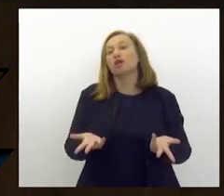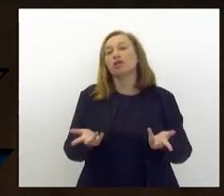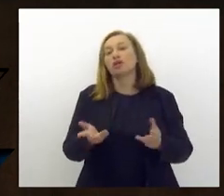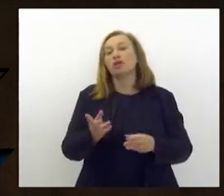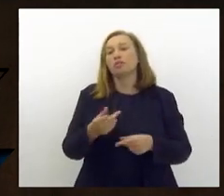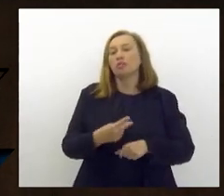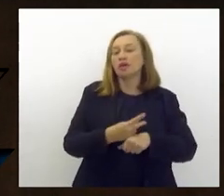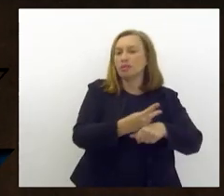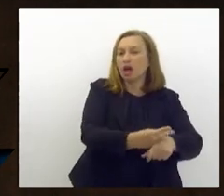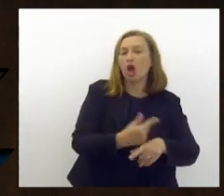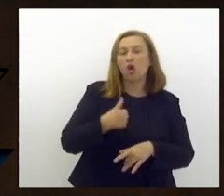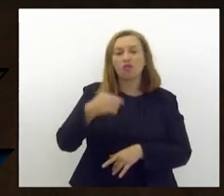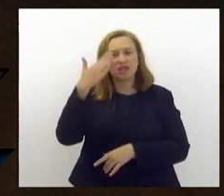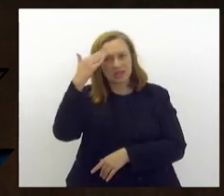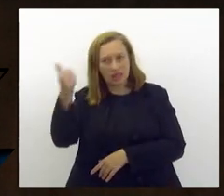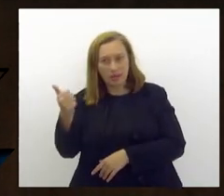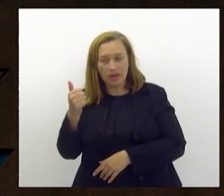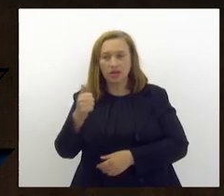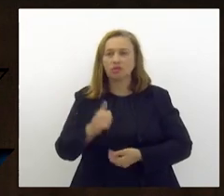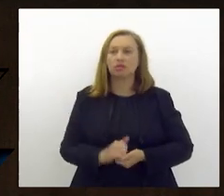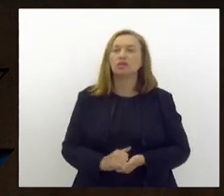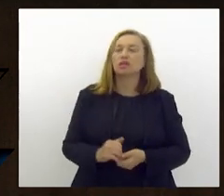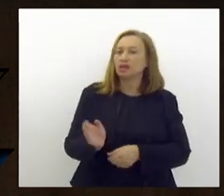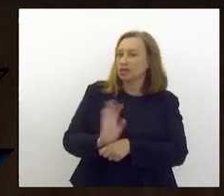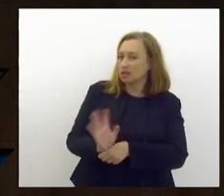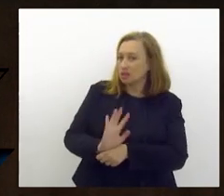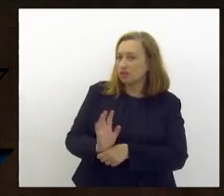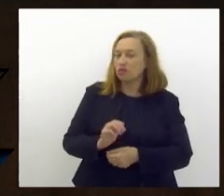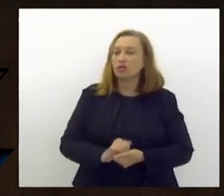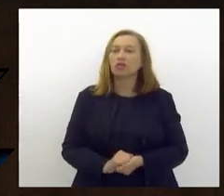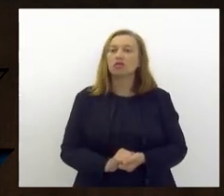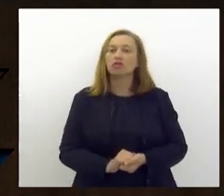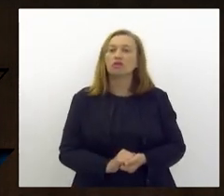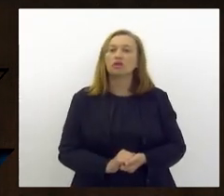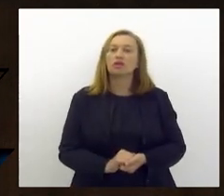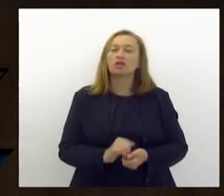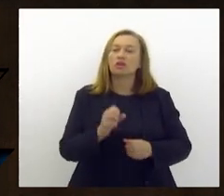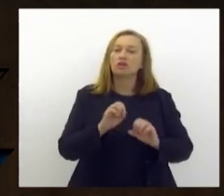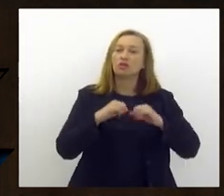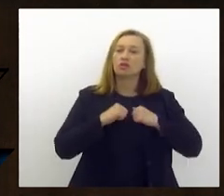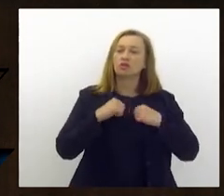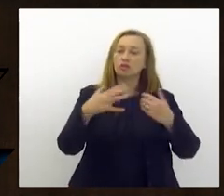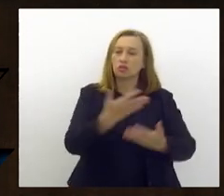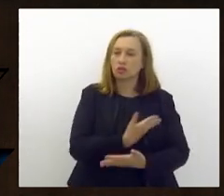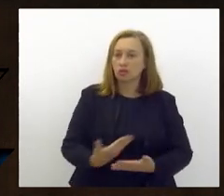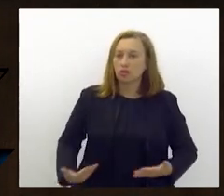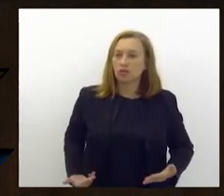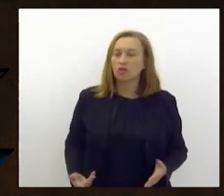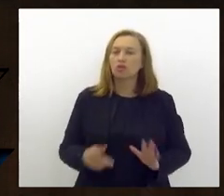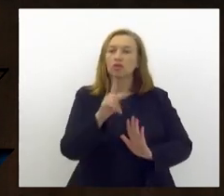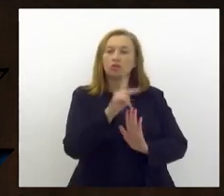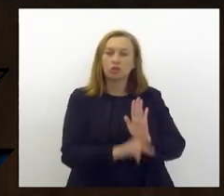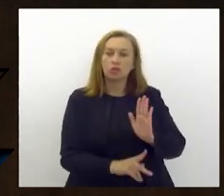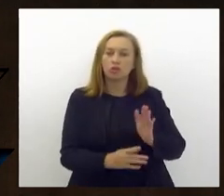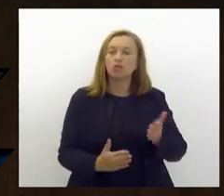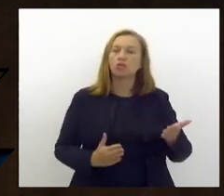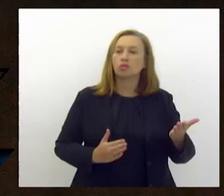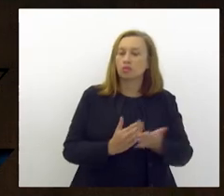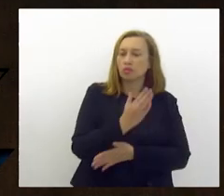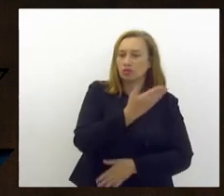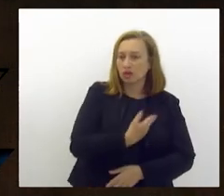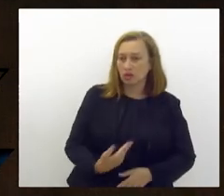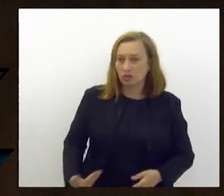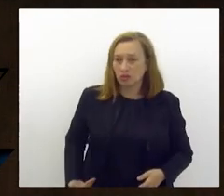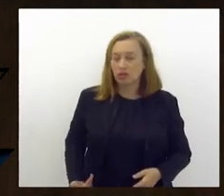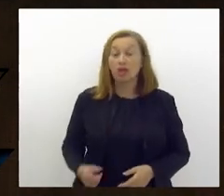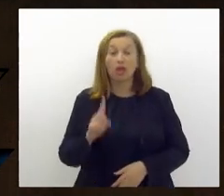fiquei sabendo desse problema pelo filme, fiz audiência, fiz o projeto, o governador sancionou a lei, e isso também